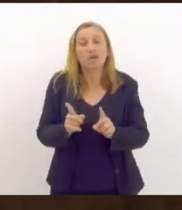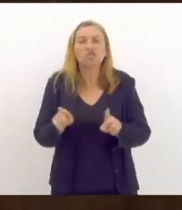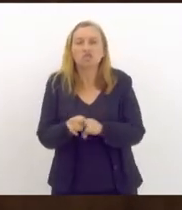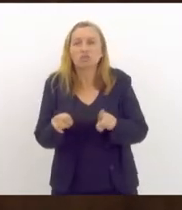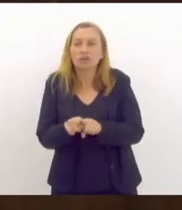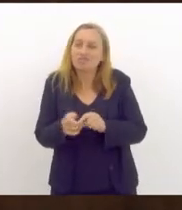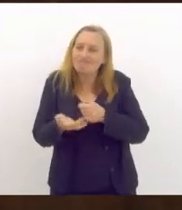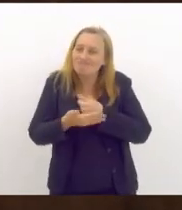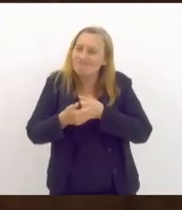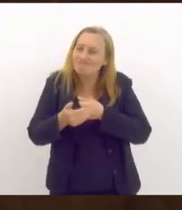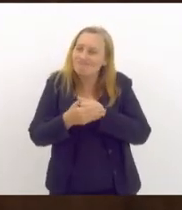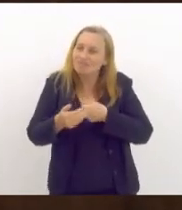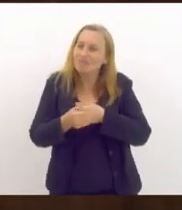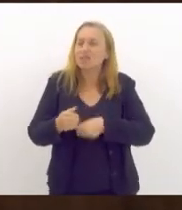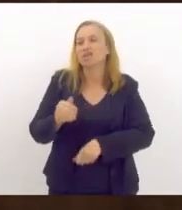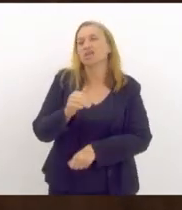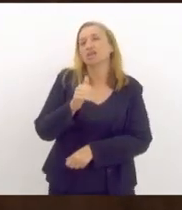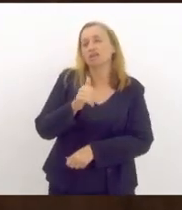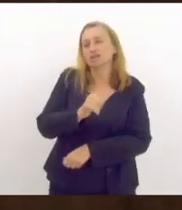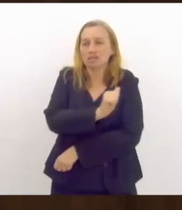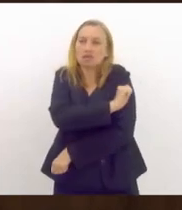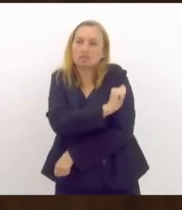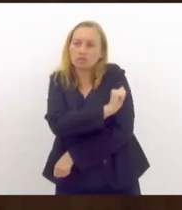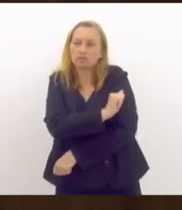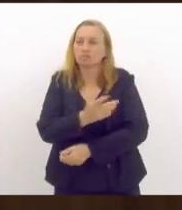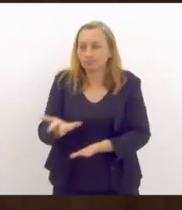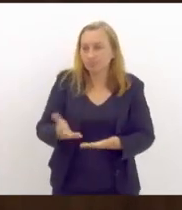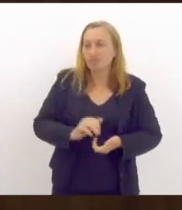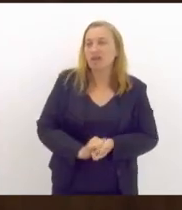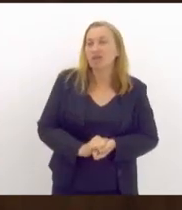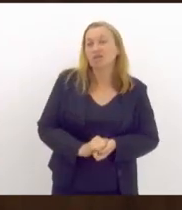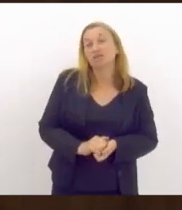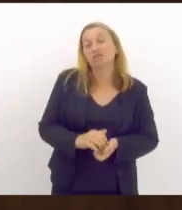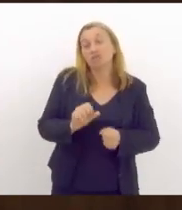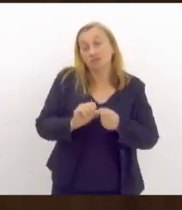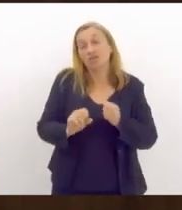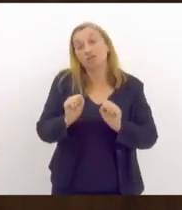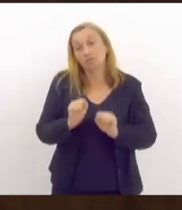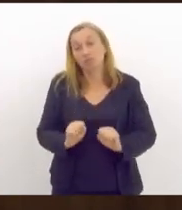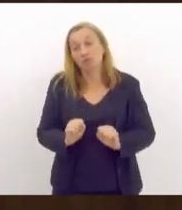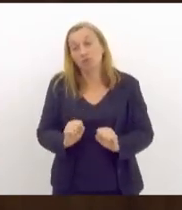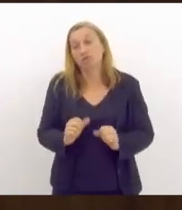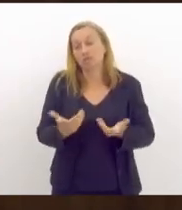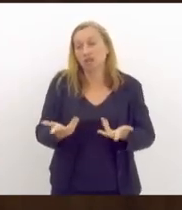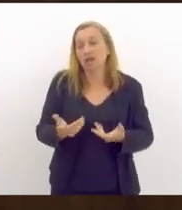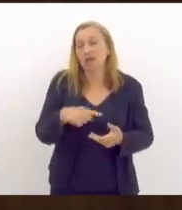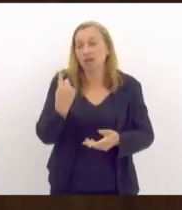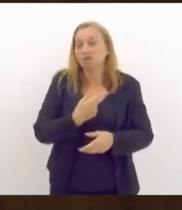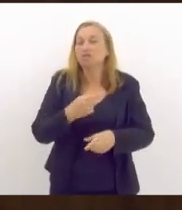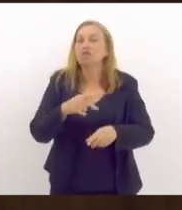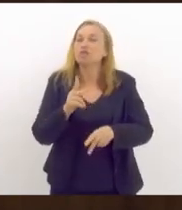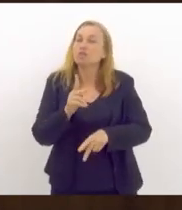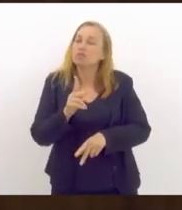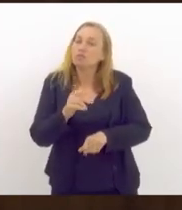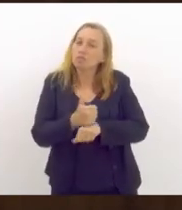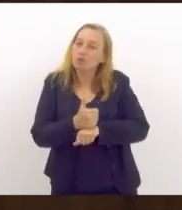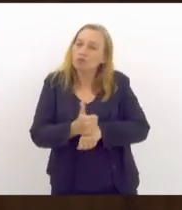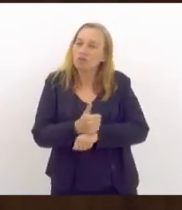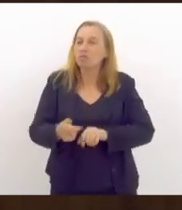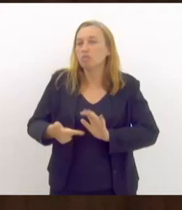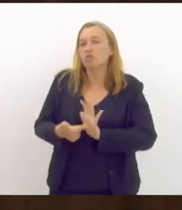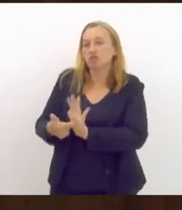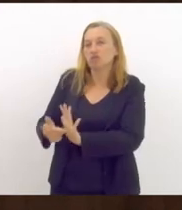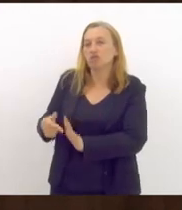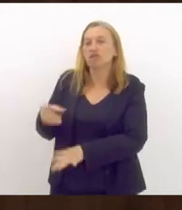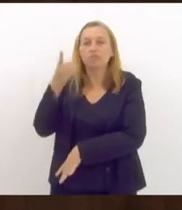para acolher esses alunos e essas alunas né a gente faz o que pode e o que não pode a nossa profissão como apontada pelo Deputado